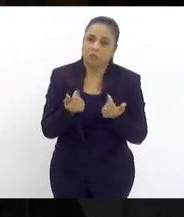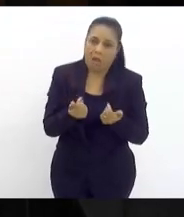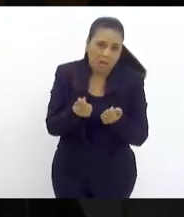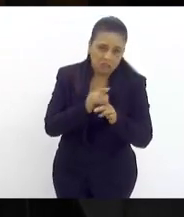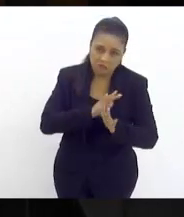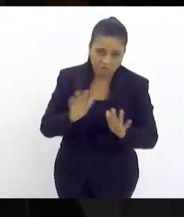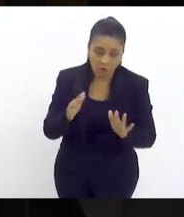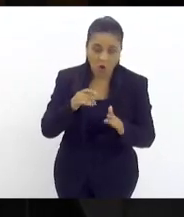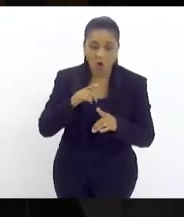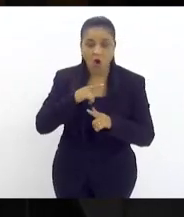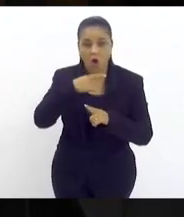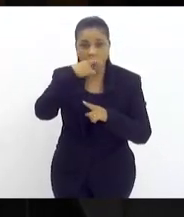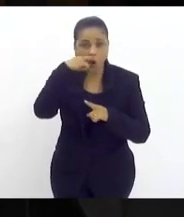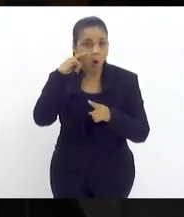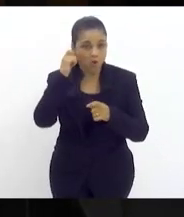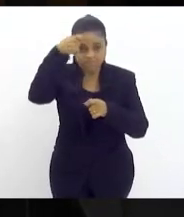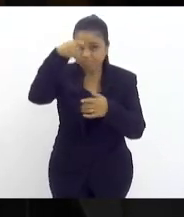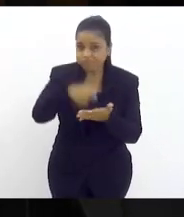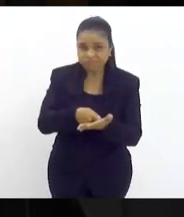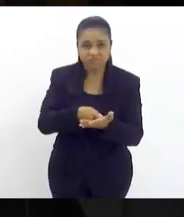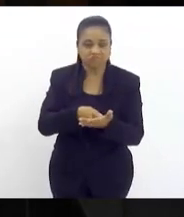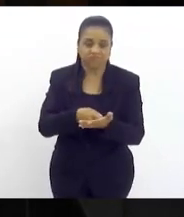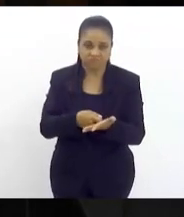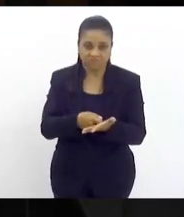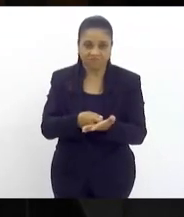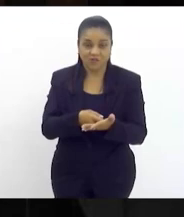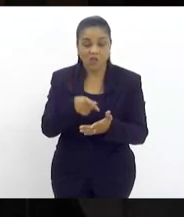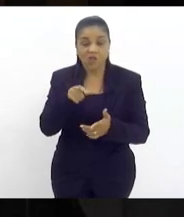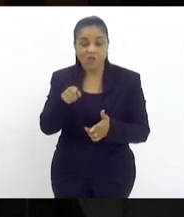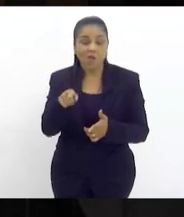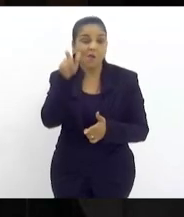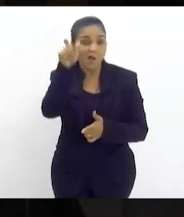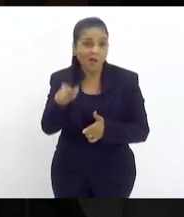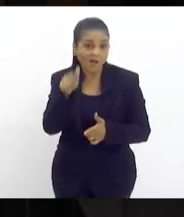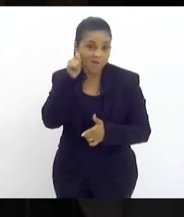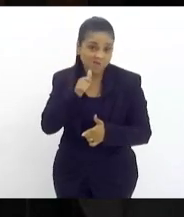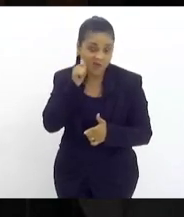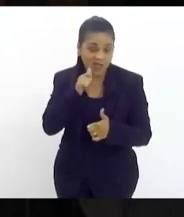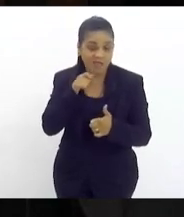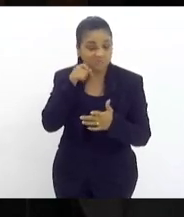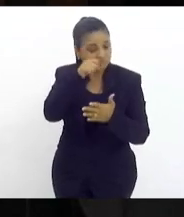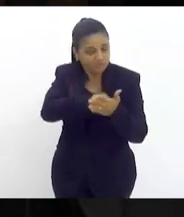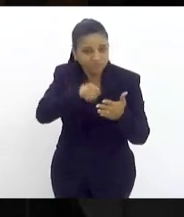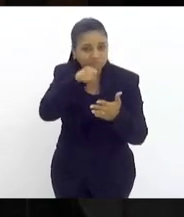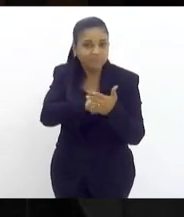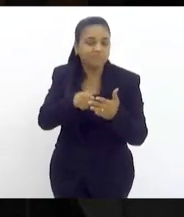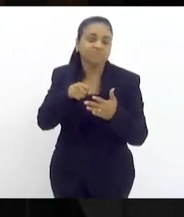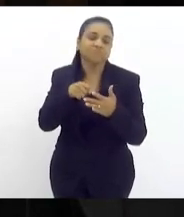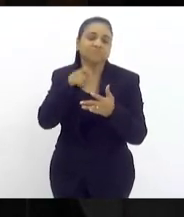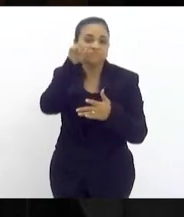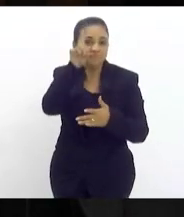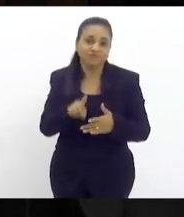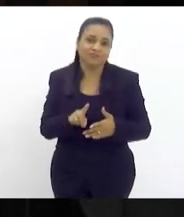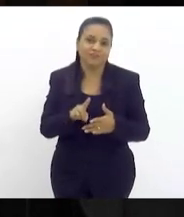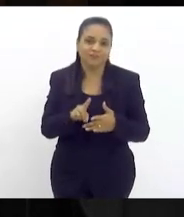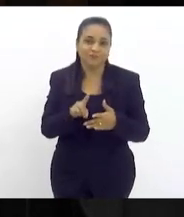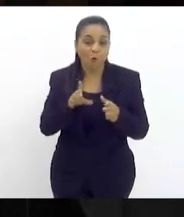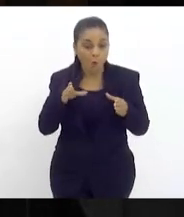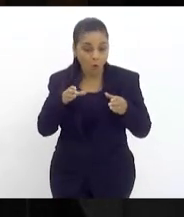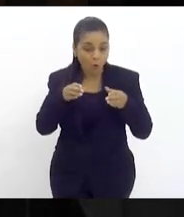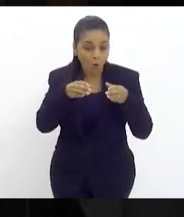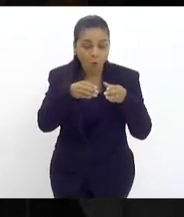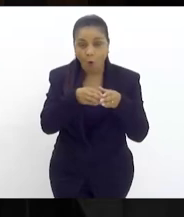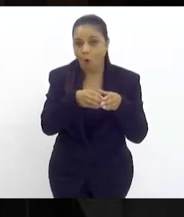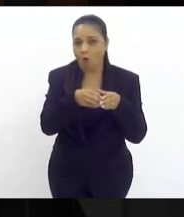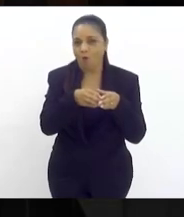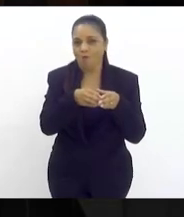a um homem machista do que uma mulher lutando pelos seus direitos, do que um coletivo de